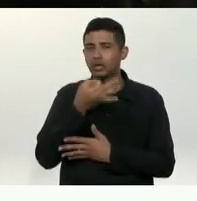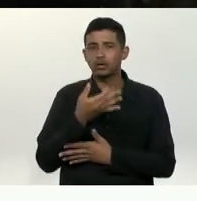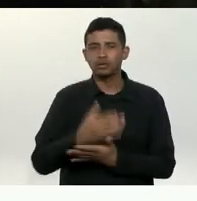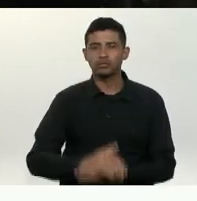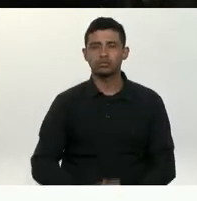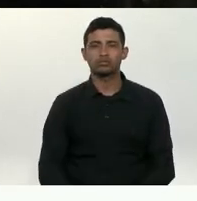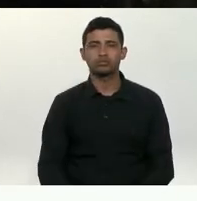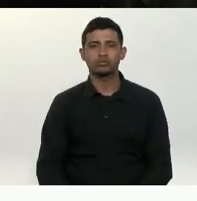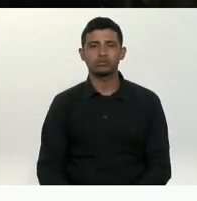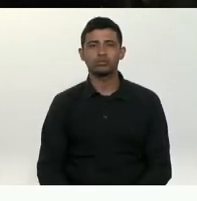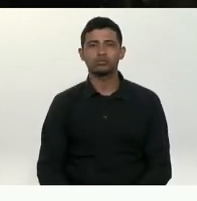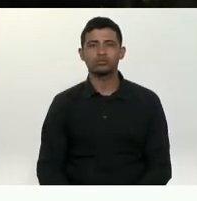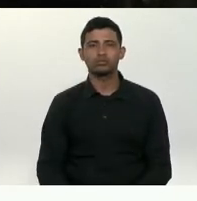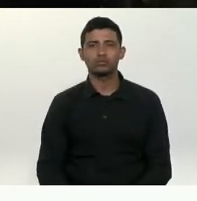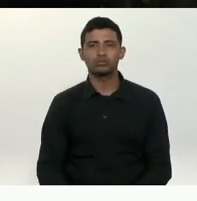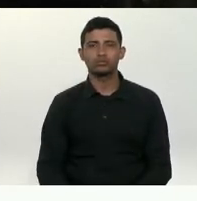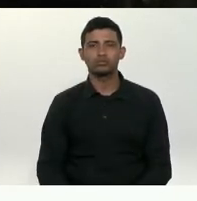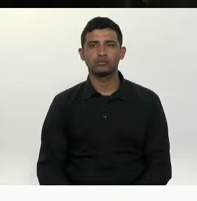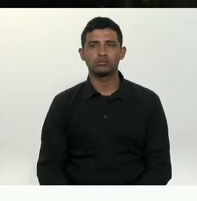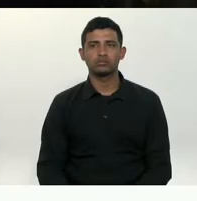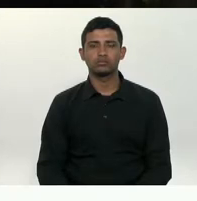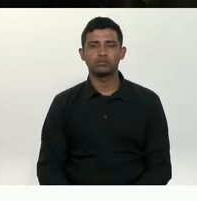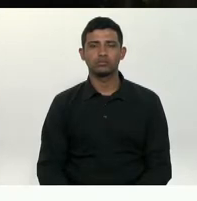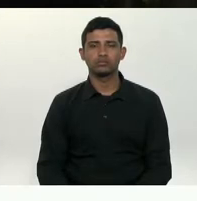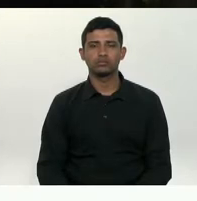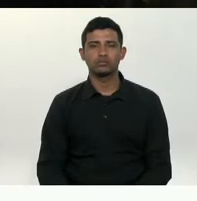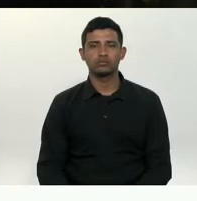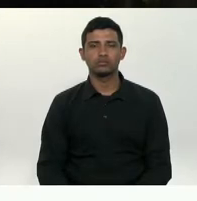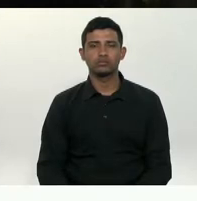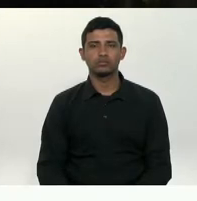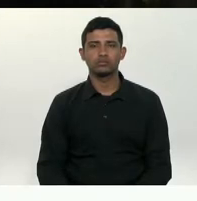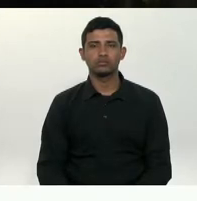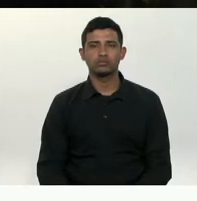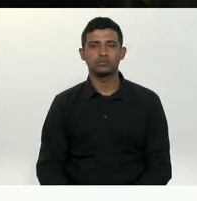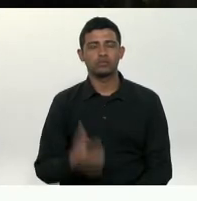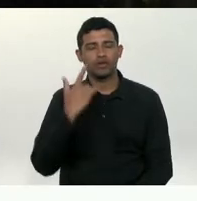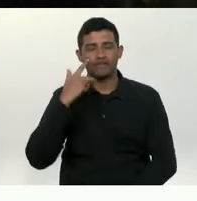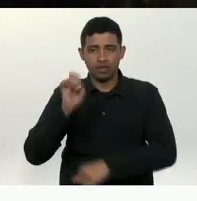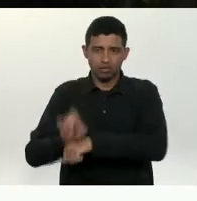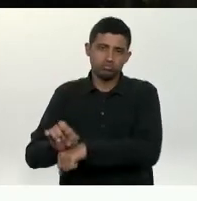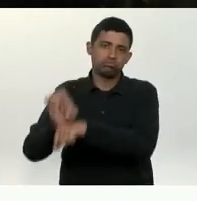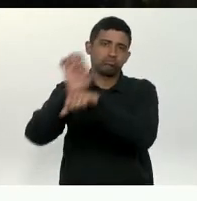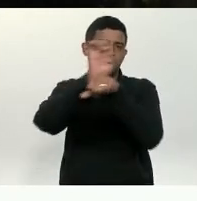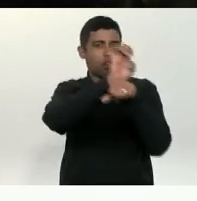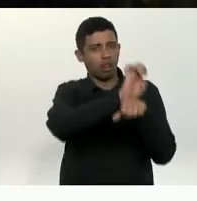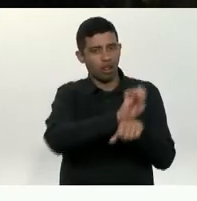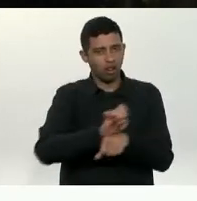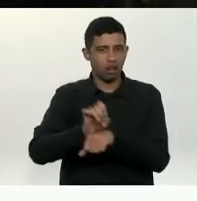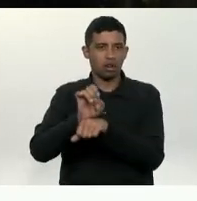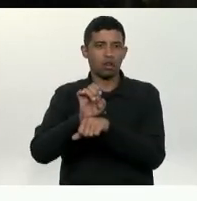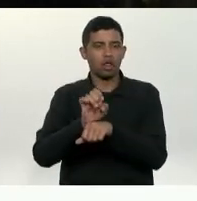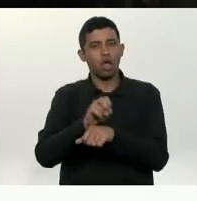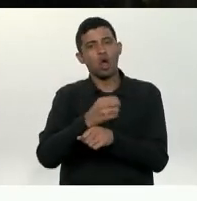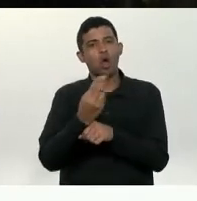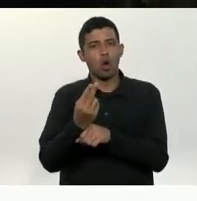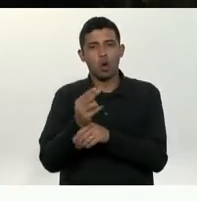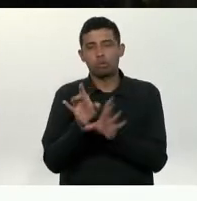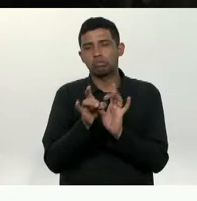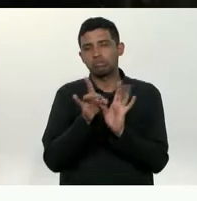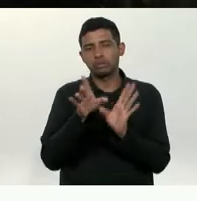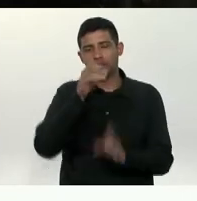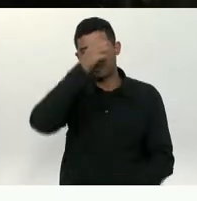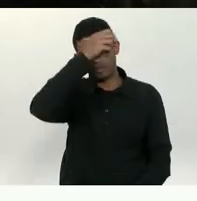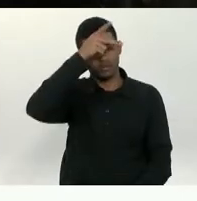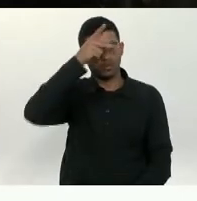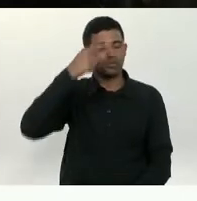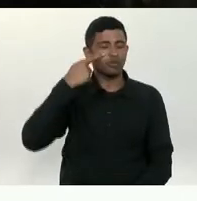da estadualização, ou pelo menos tornar pública o controle da distribuição de gás? O